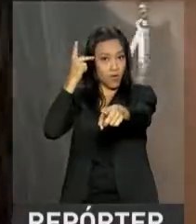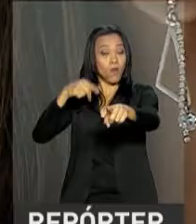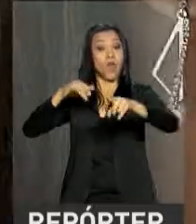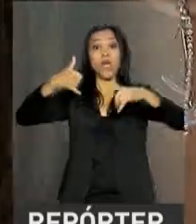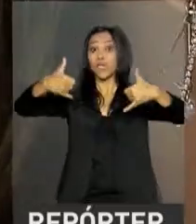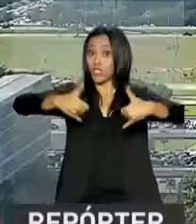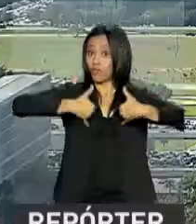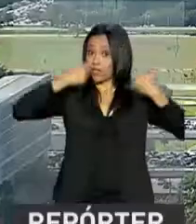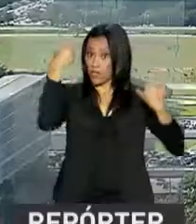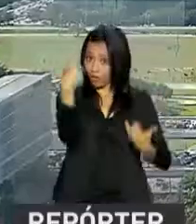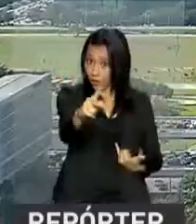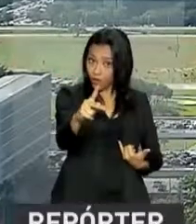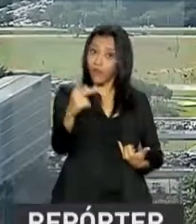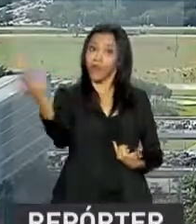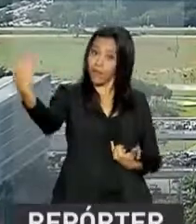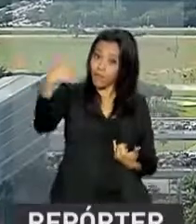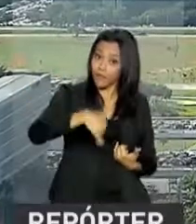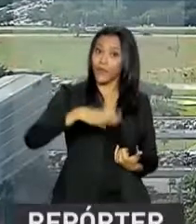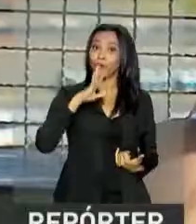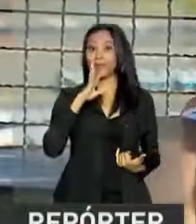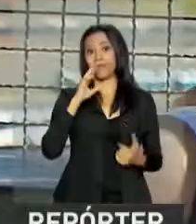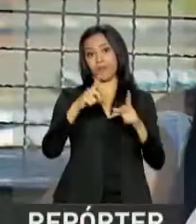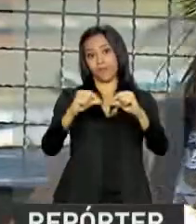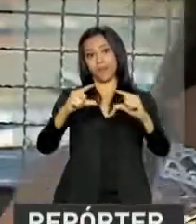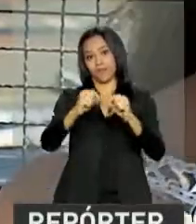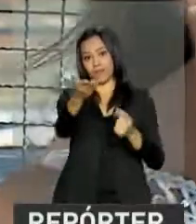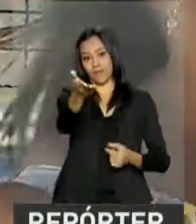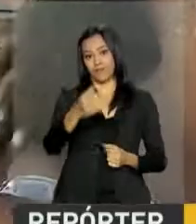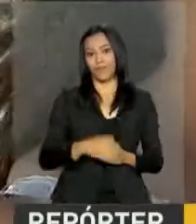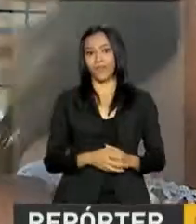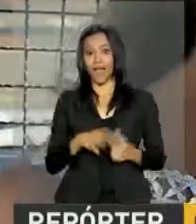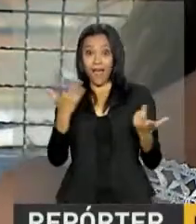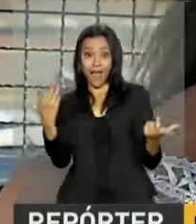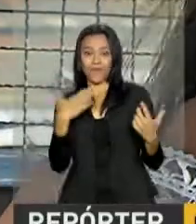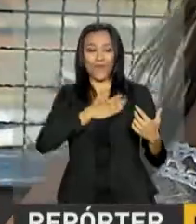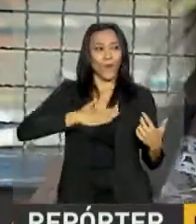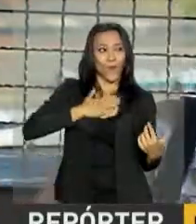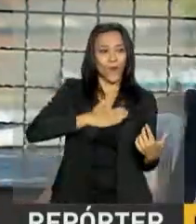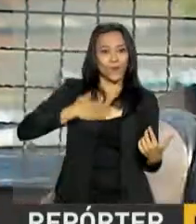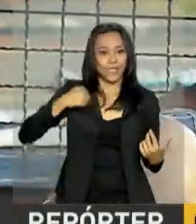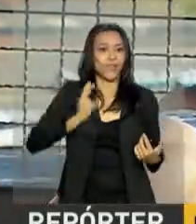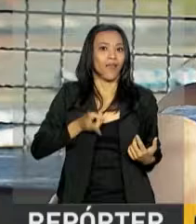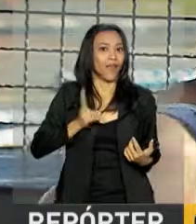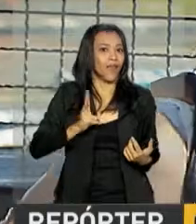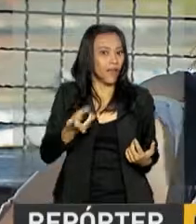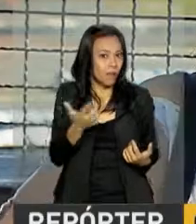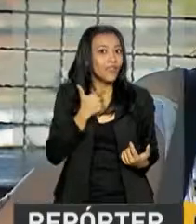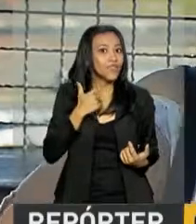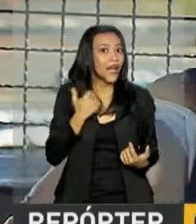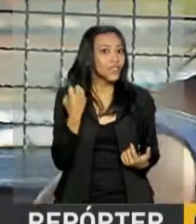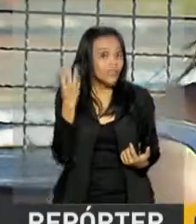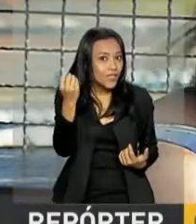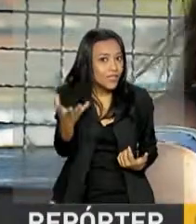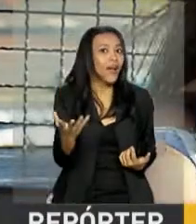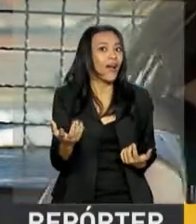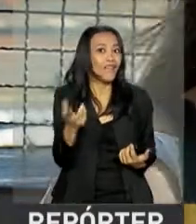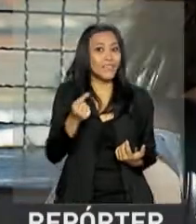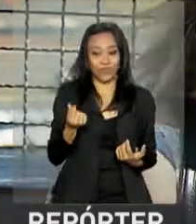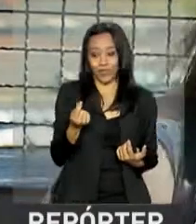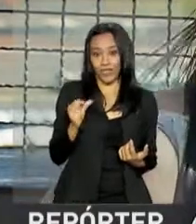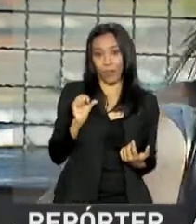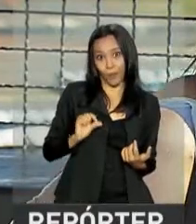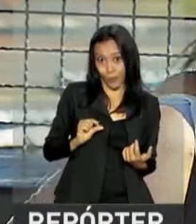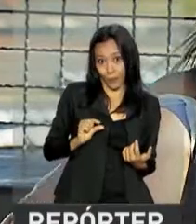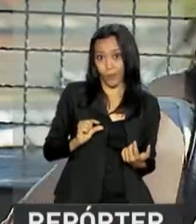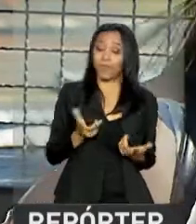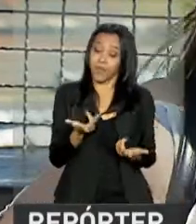o aniversário, ela veio conhecer Brasília. Viajar é aquele negócio, né? Depois que você pega gosto, você quer fazer sempre. Às vezes o bolso aqui não ajuda. Mas a gente